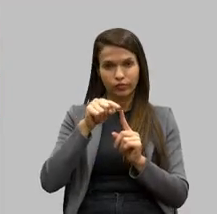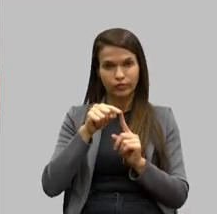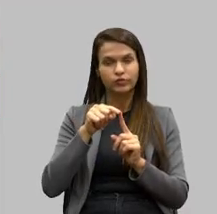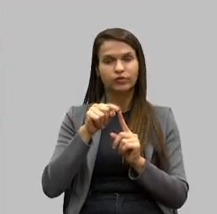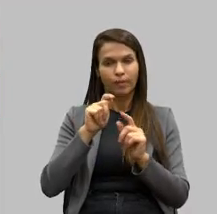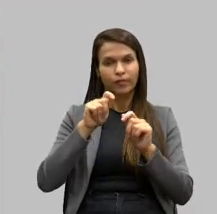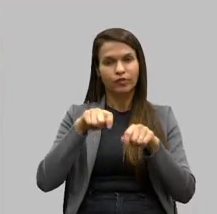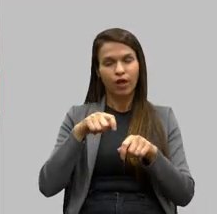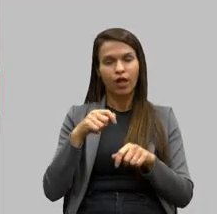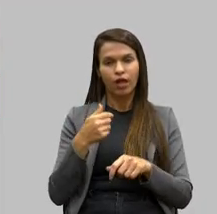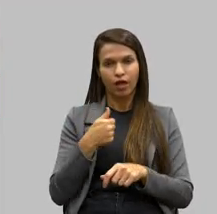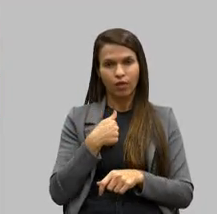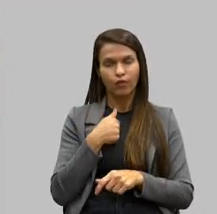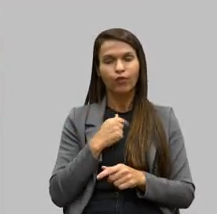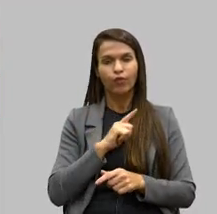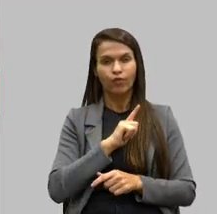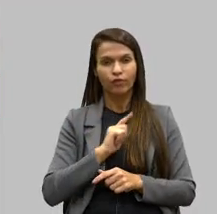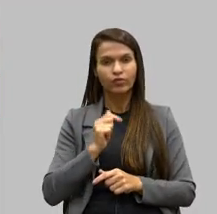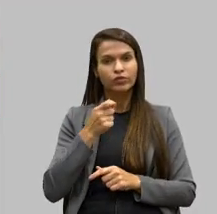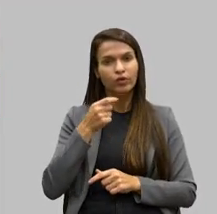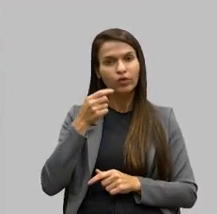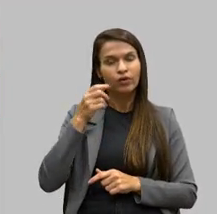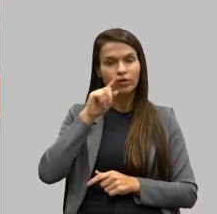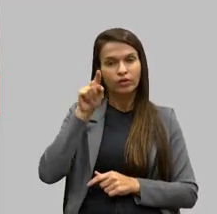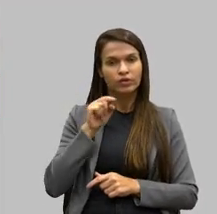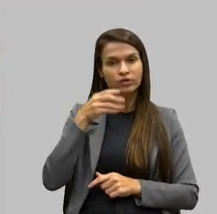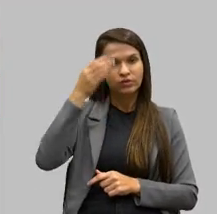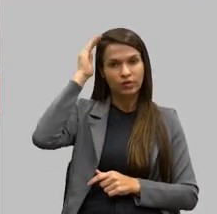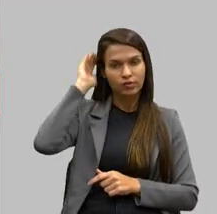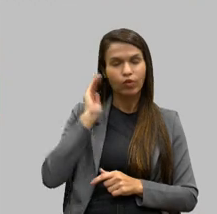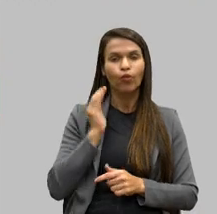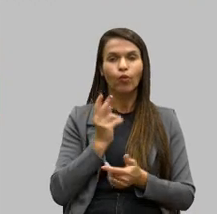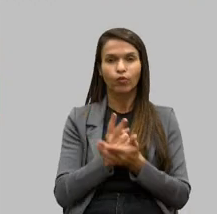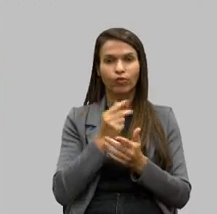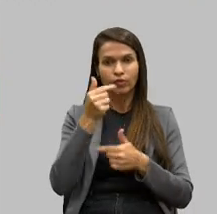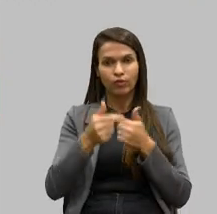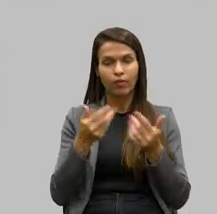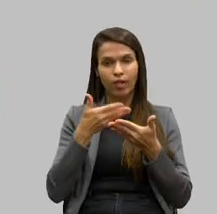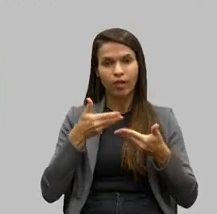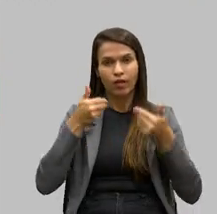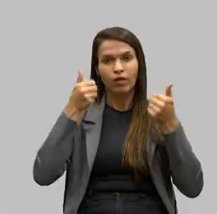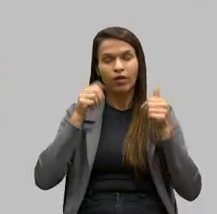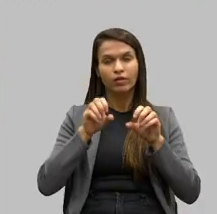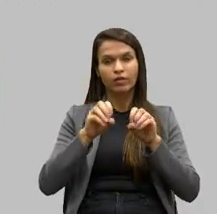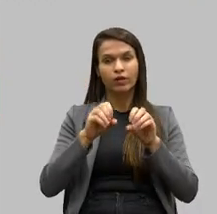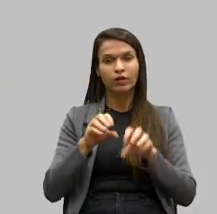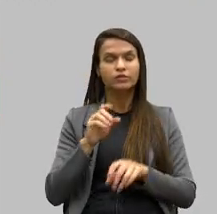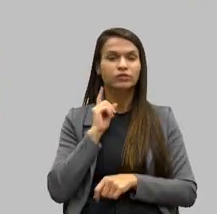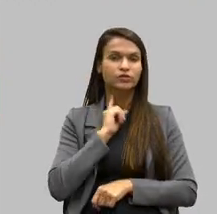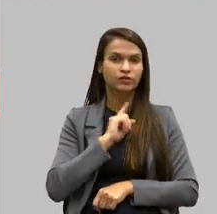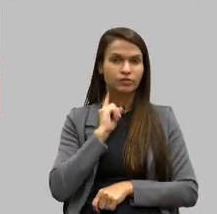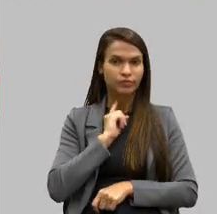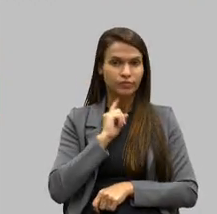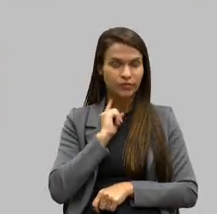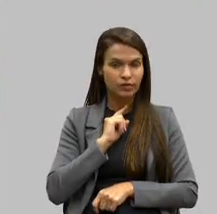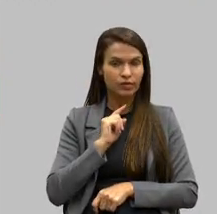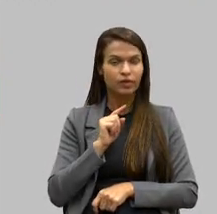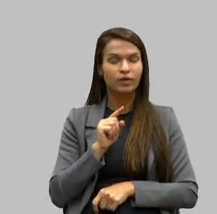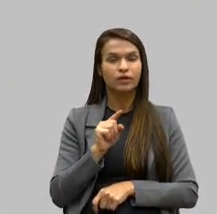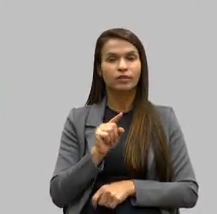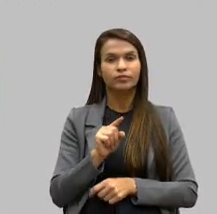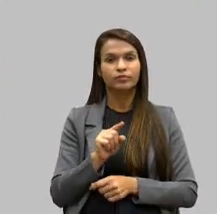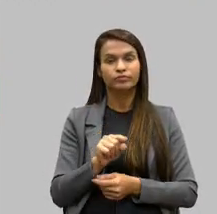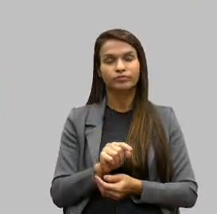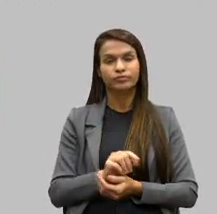eu e o governador Romeu Zema continuaremos trabalhando e melhorando a educação de Minas. Essa é a